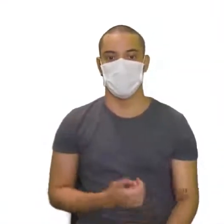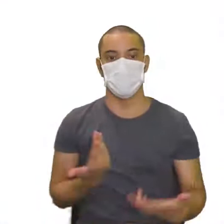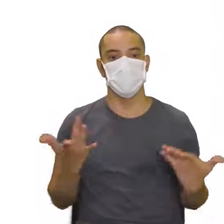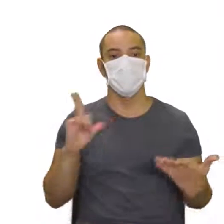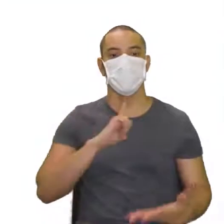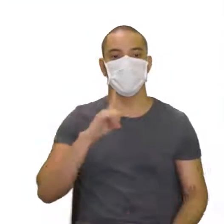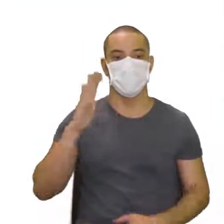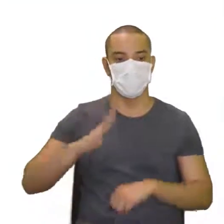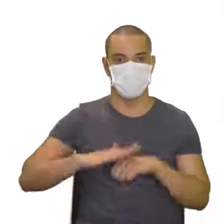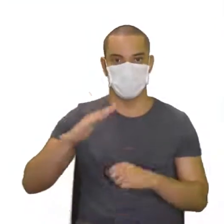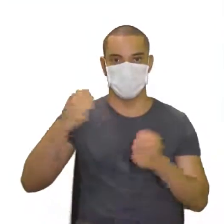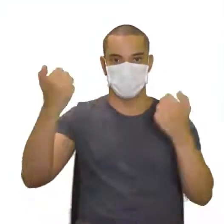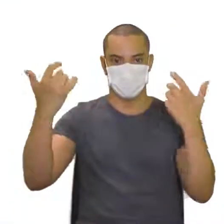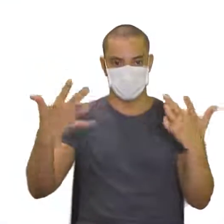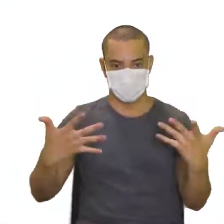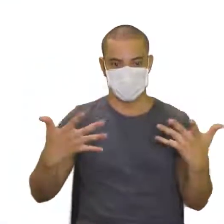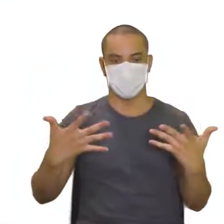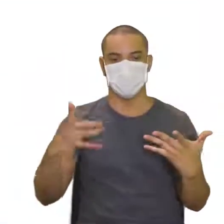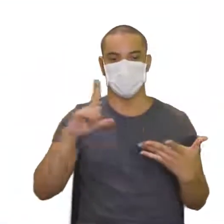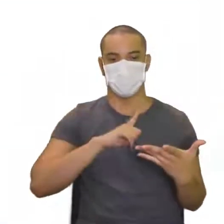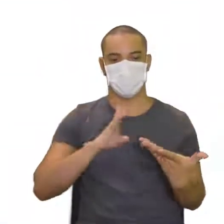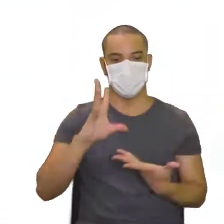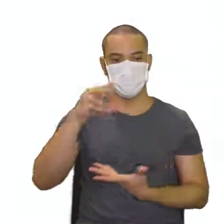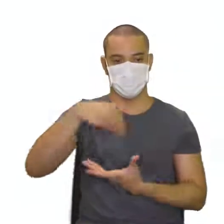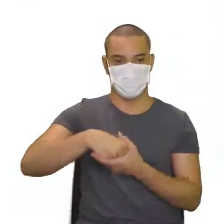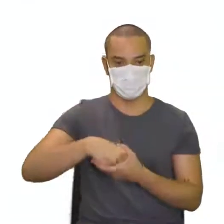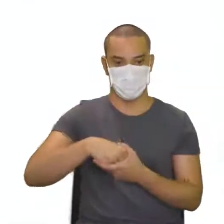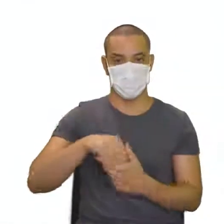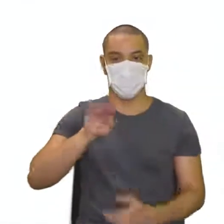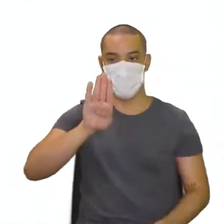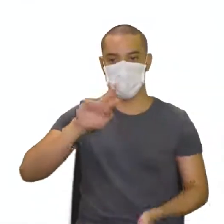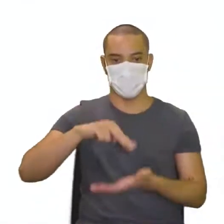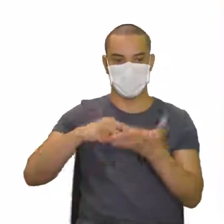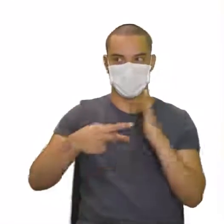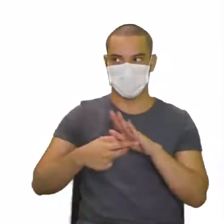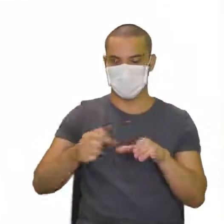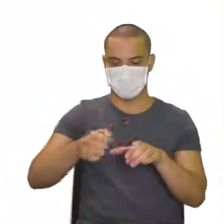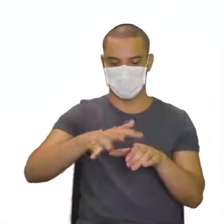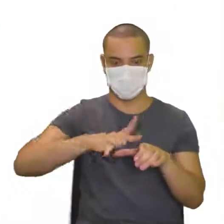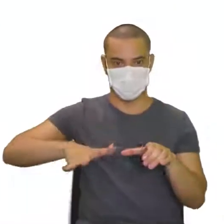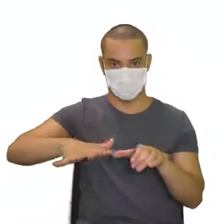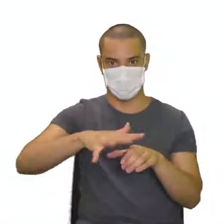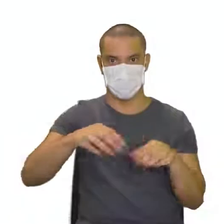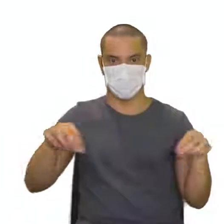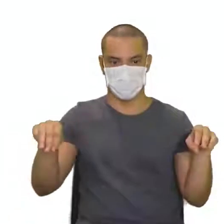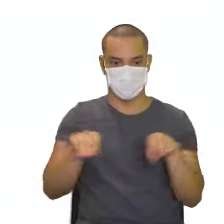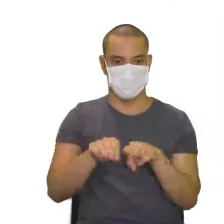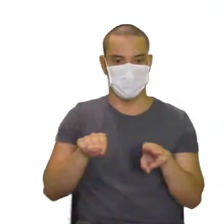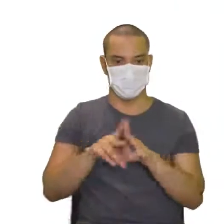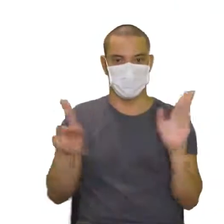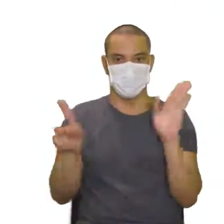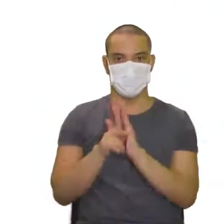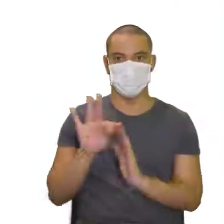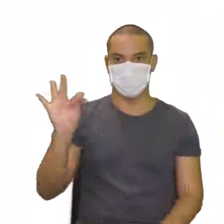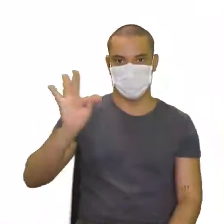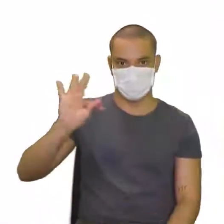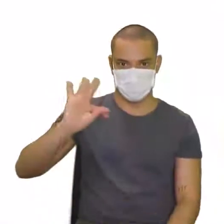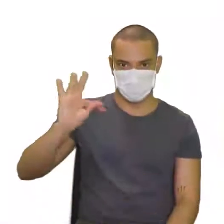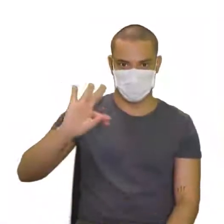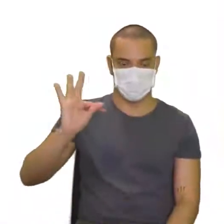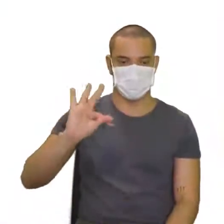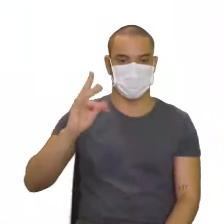temos aí? Vamos lá, pessoal. O nosso B é o nosso campo magnético, dado em Tesla, como